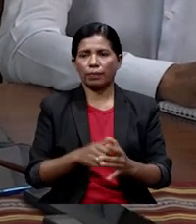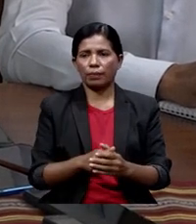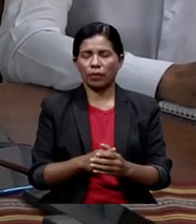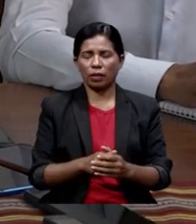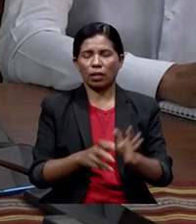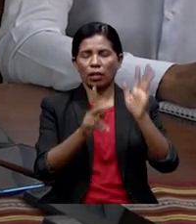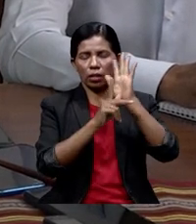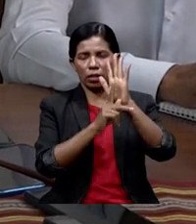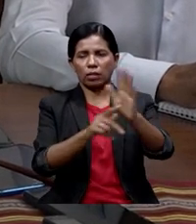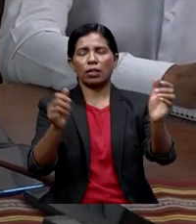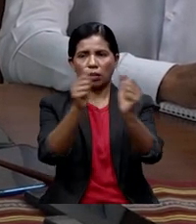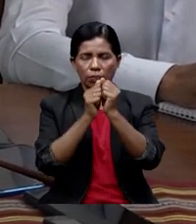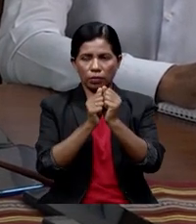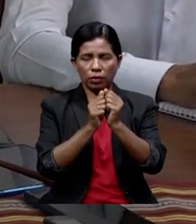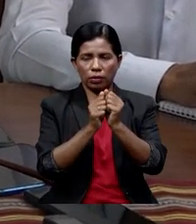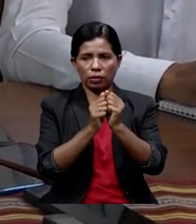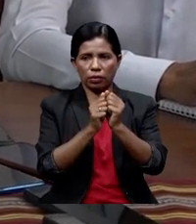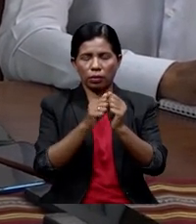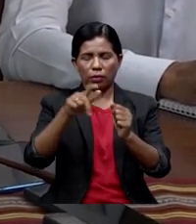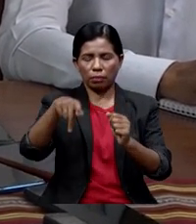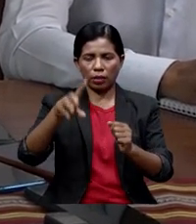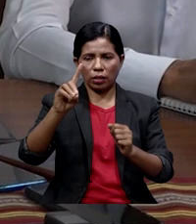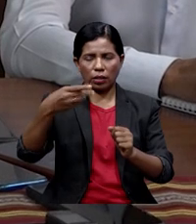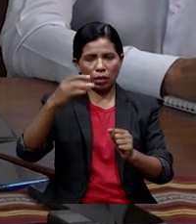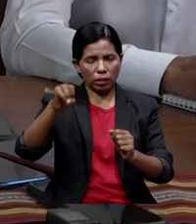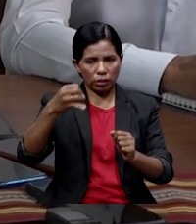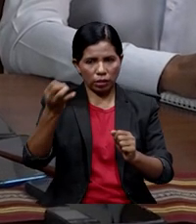queixa hamutu nebe tama e a